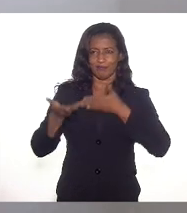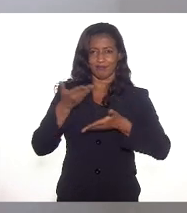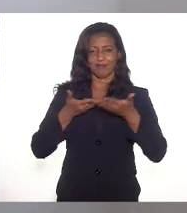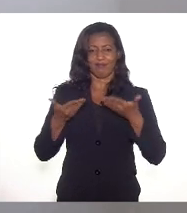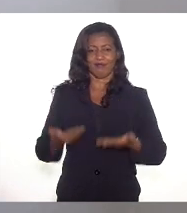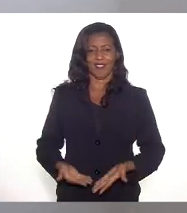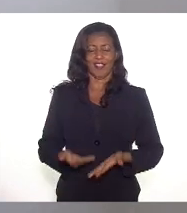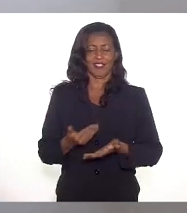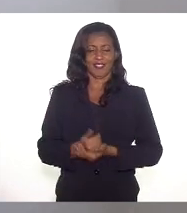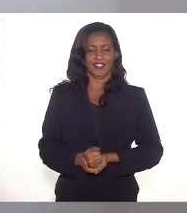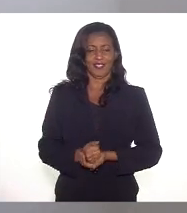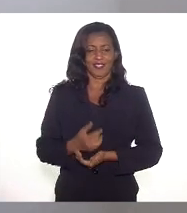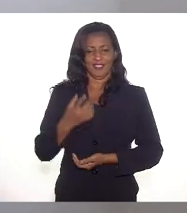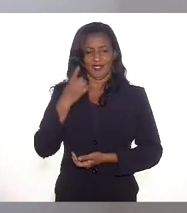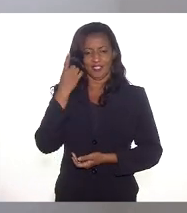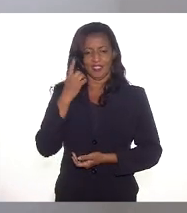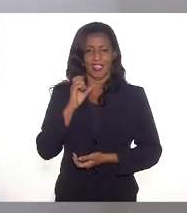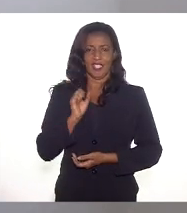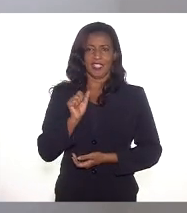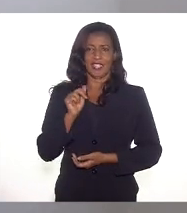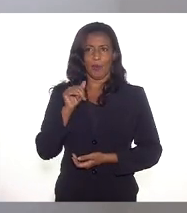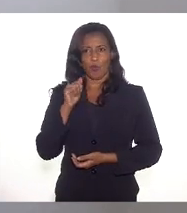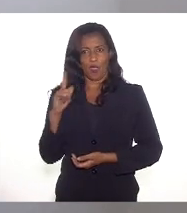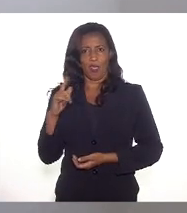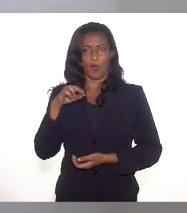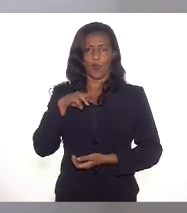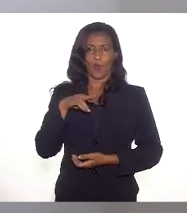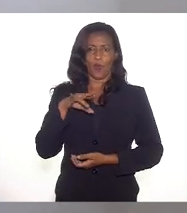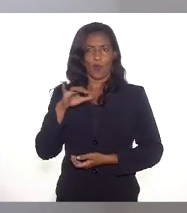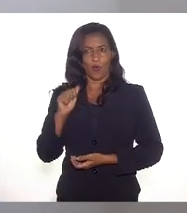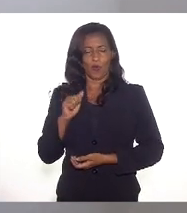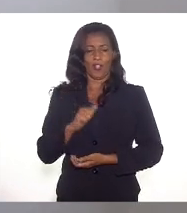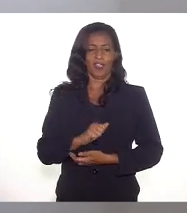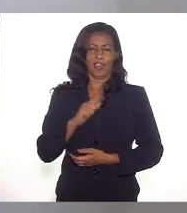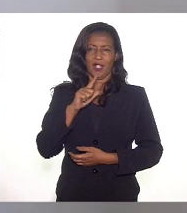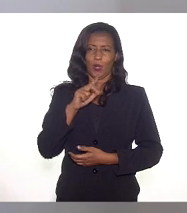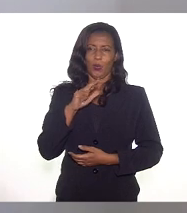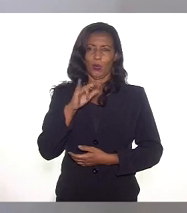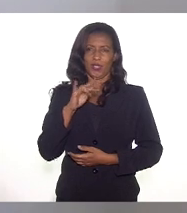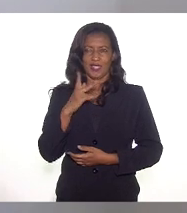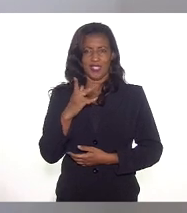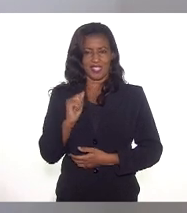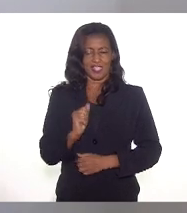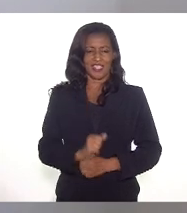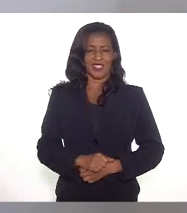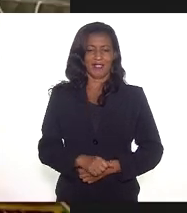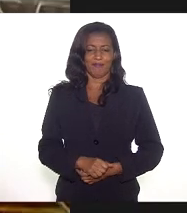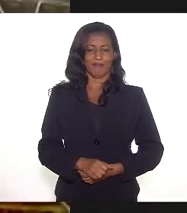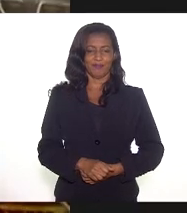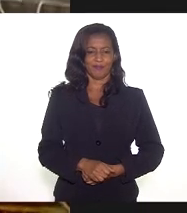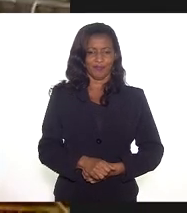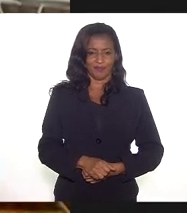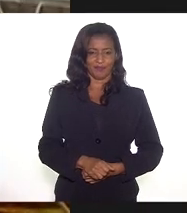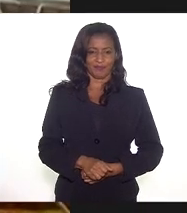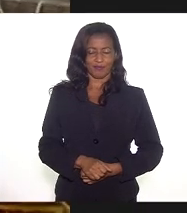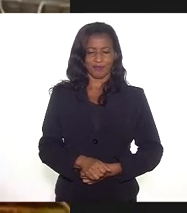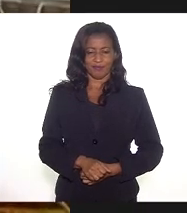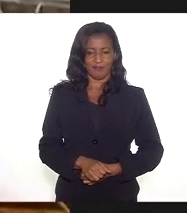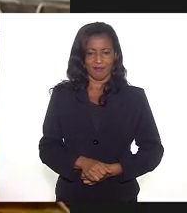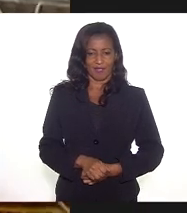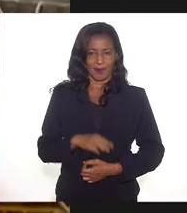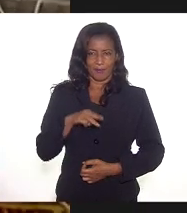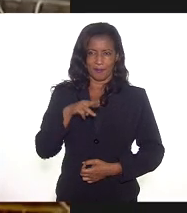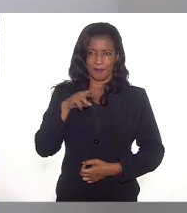Deputado Samuel, Renata, Alexandre, Mônica, nossa Lucinha, Márcia, presidente.